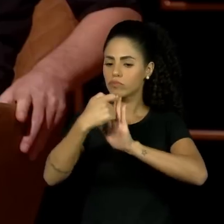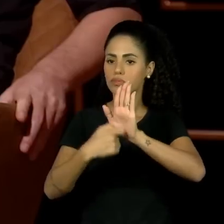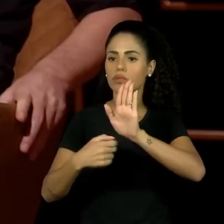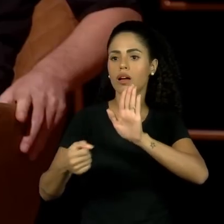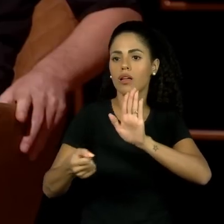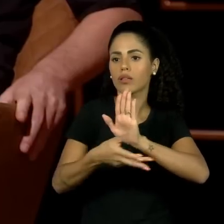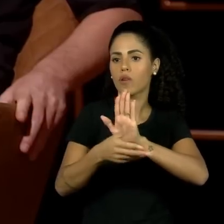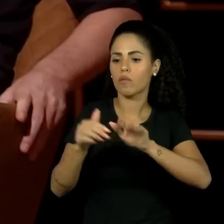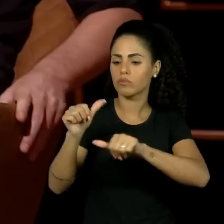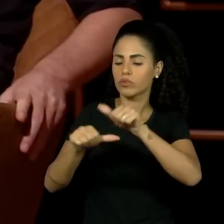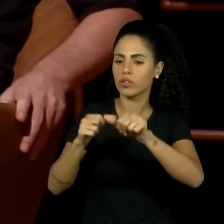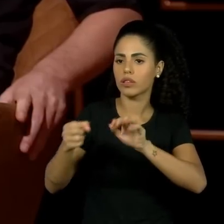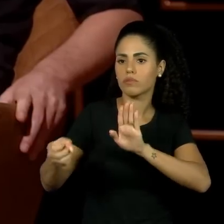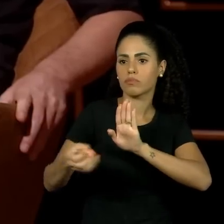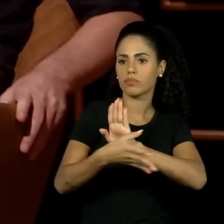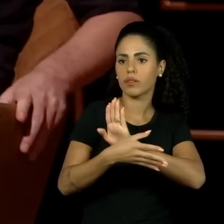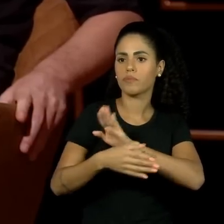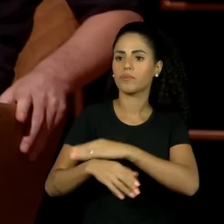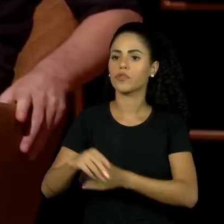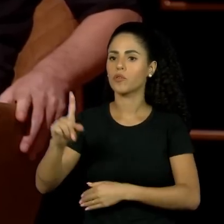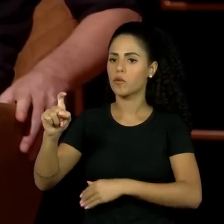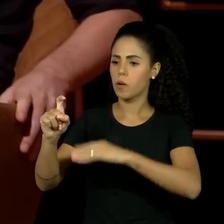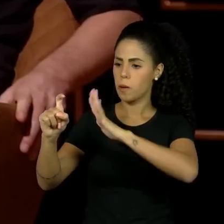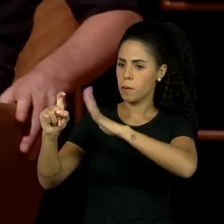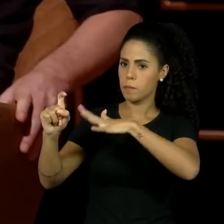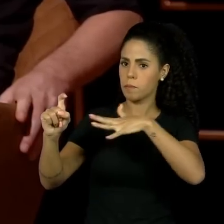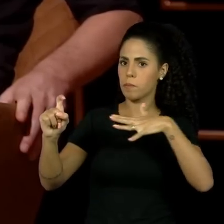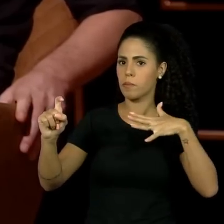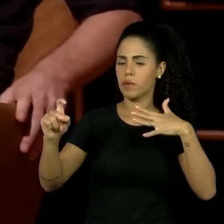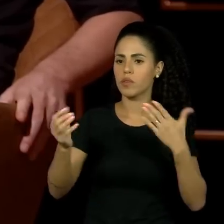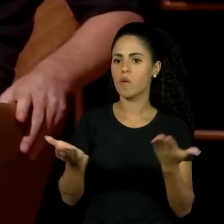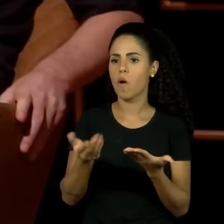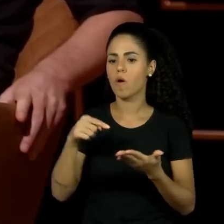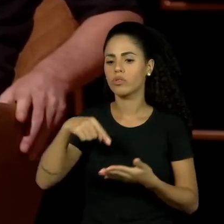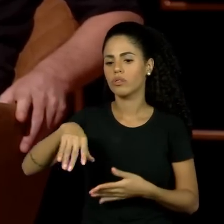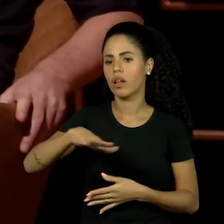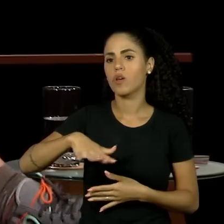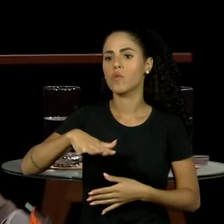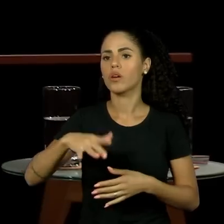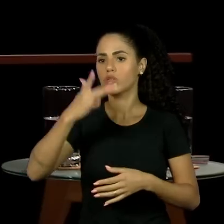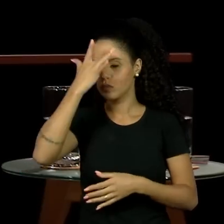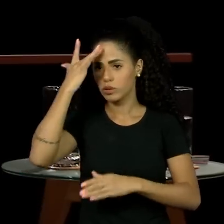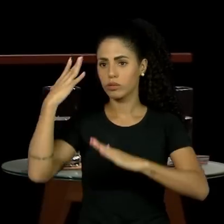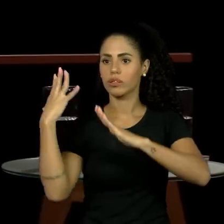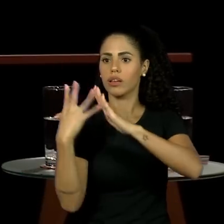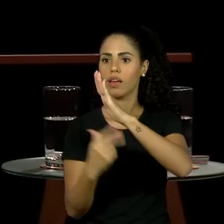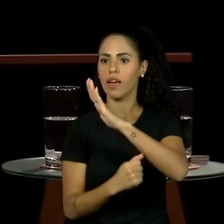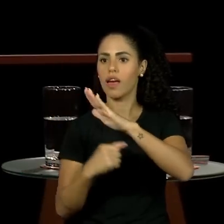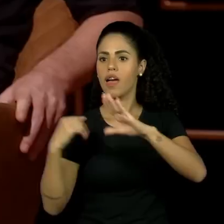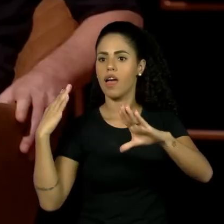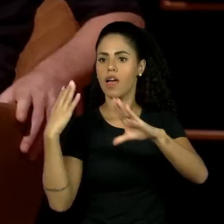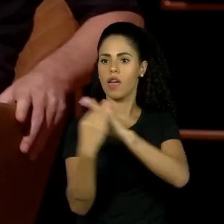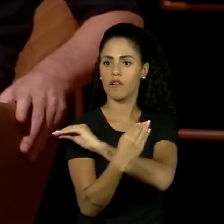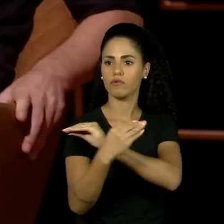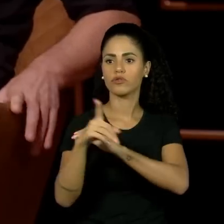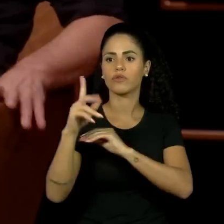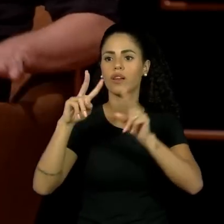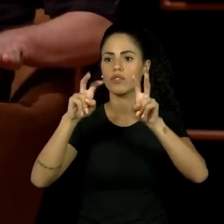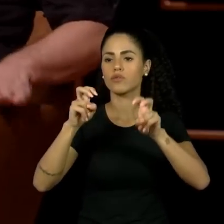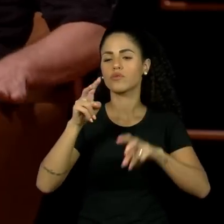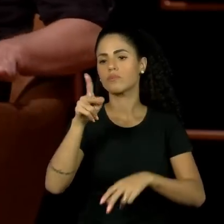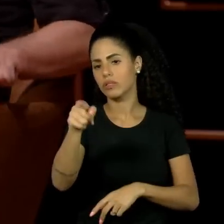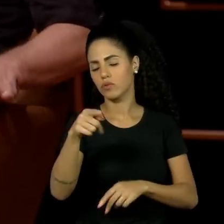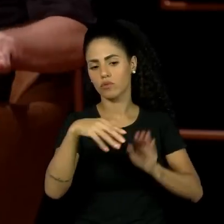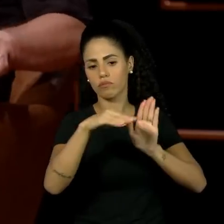reconfiguração do mito nos dias atuais dentro de um campo de refugiados. A gente queria falar dessa pauta,